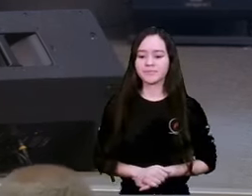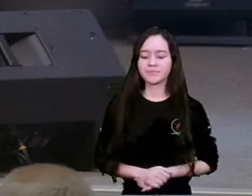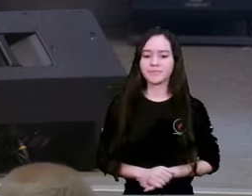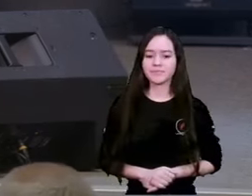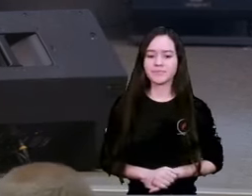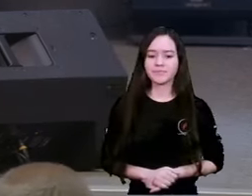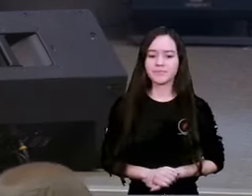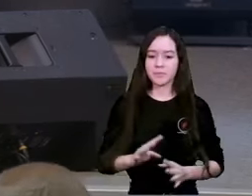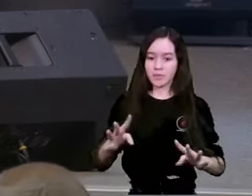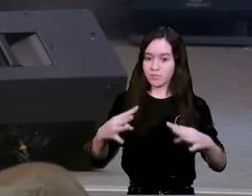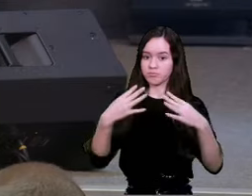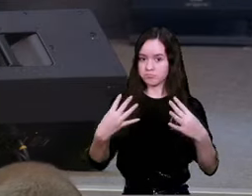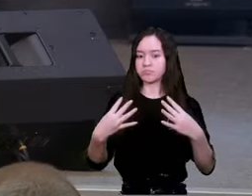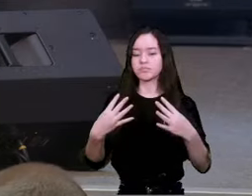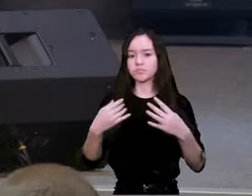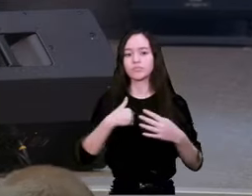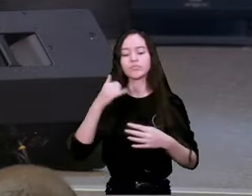Escute o que eu vou lhe dizer.